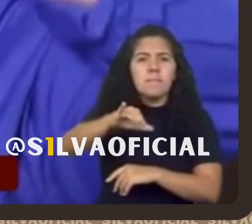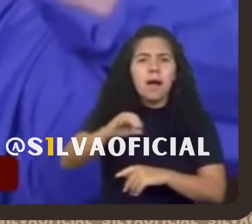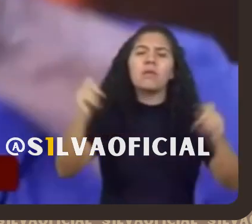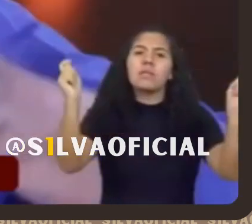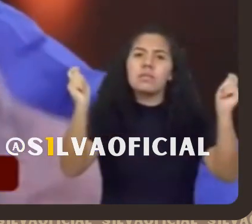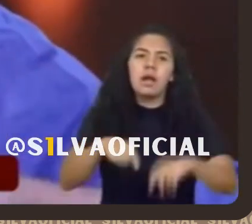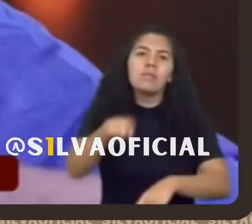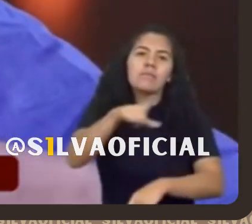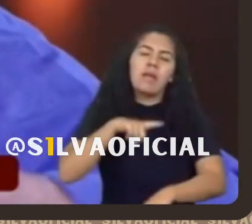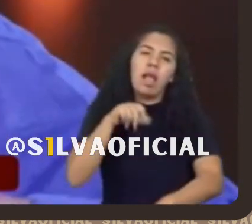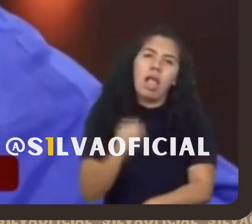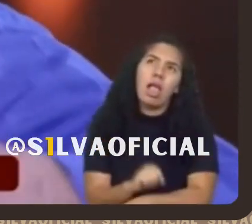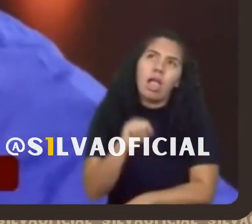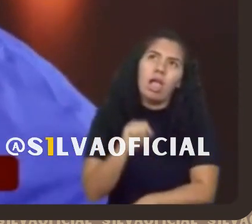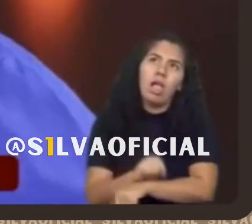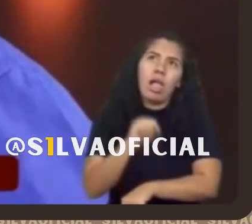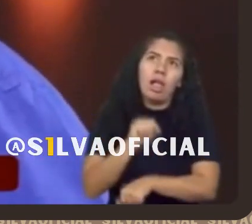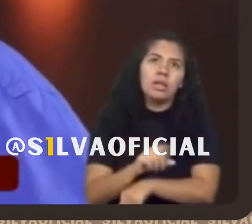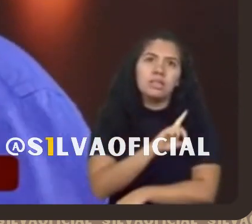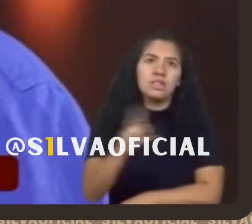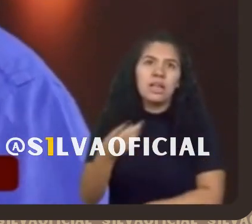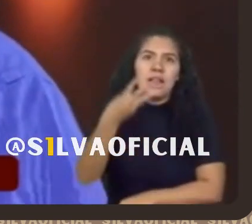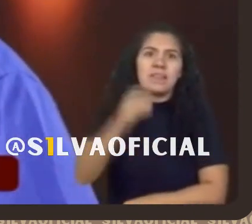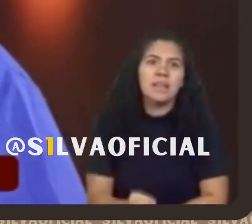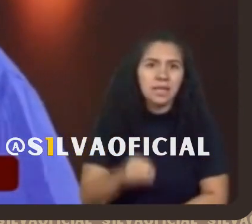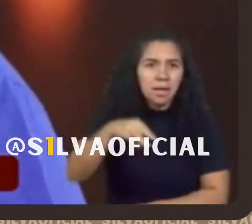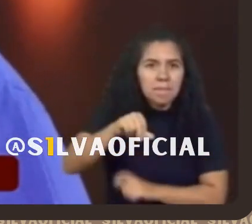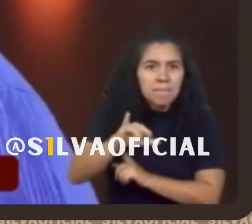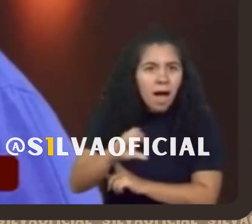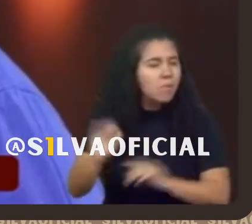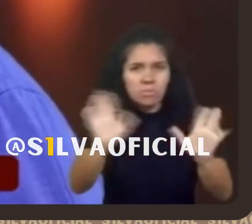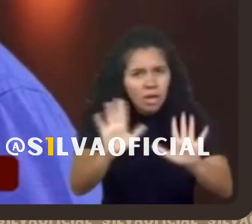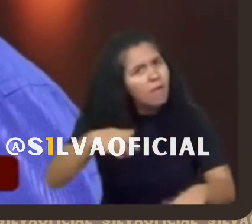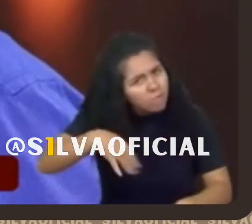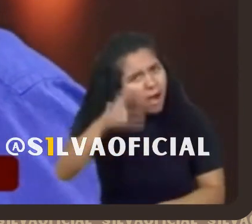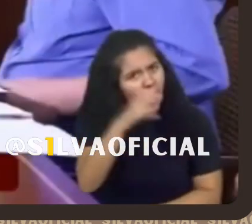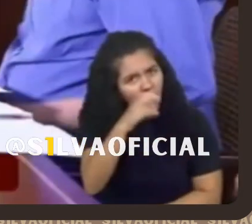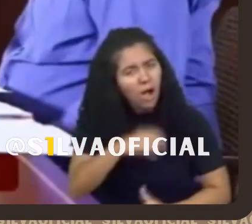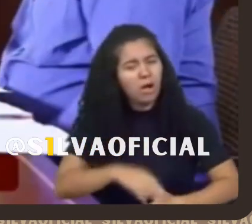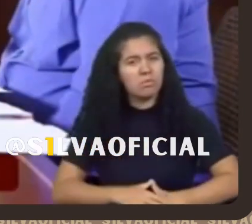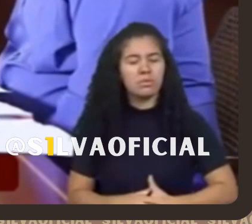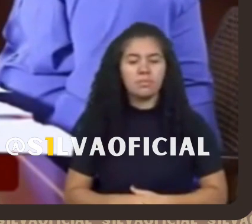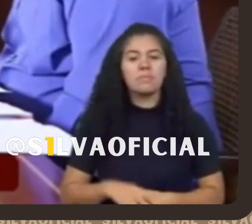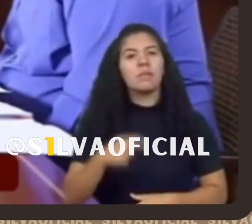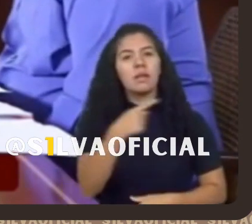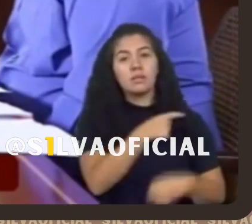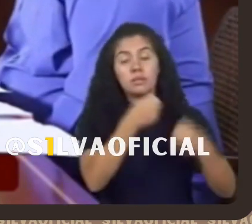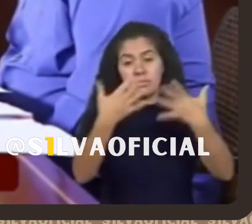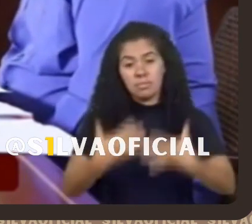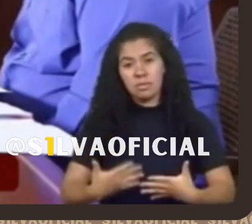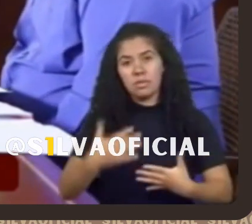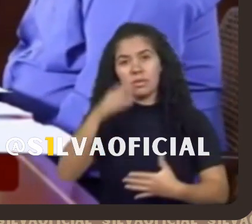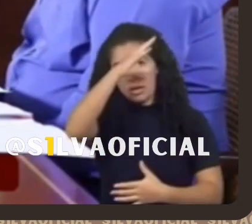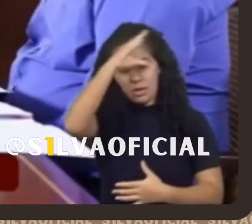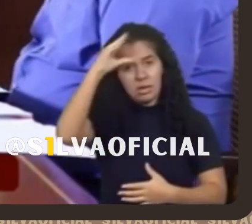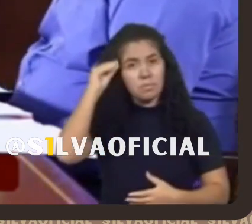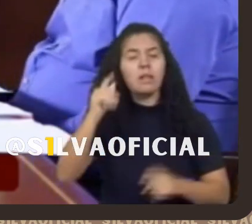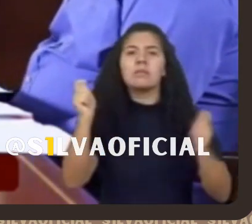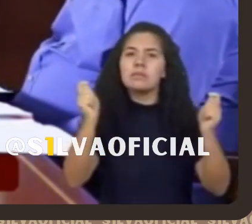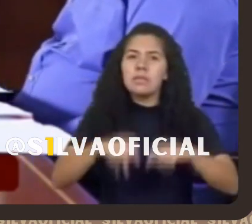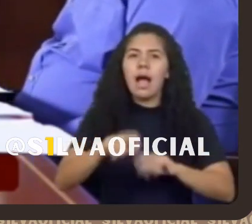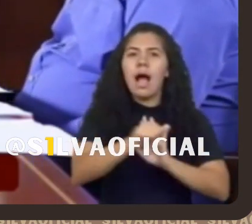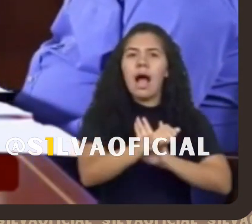para fazer dia 30 de maio faça logo e é fácil pode entrar pelo aplicativo da Caixa pelo aplicativo do Banco do Brasil quem não quiser ir na